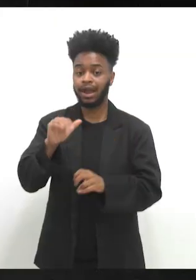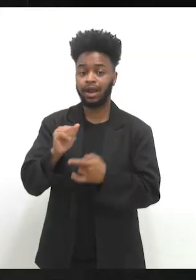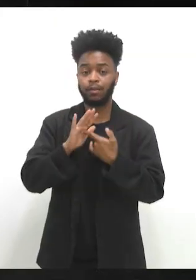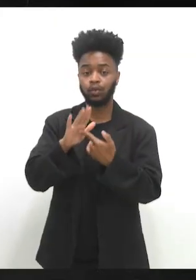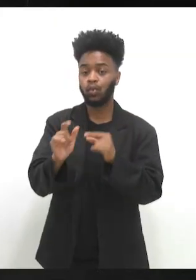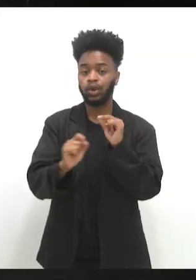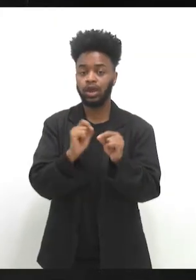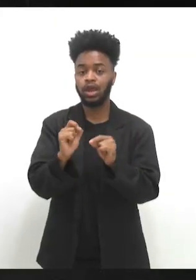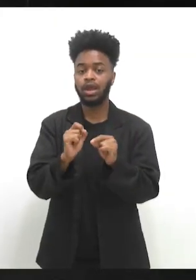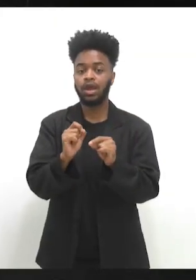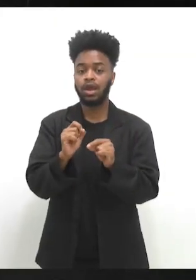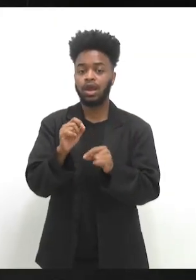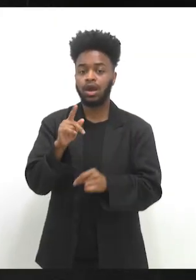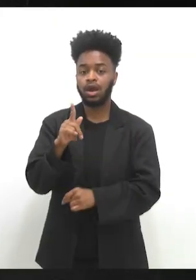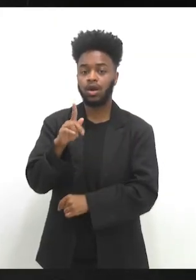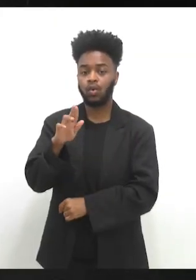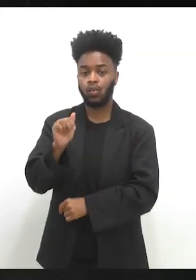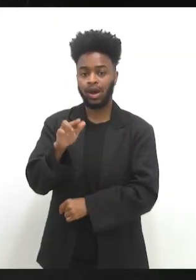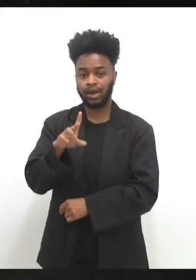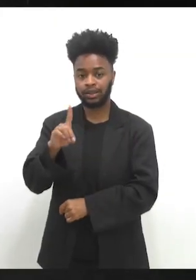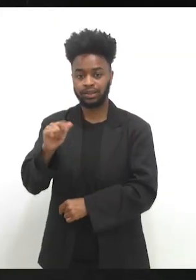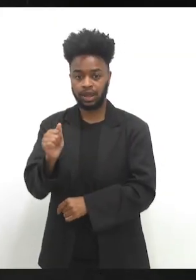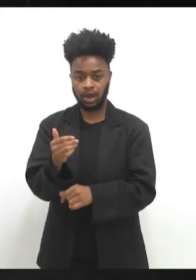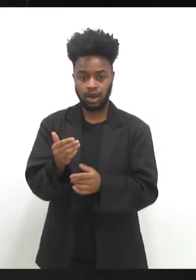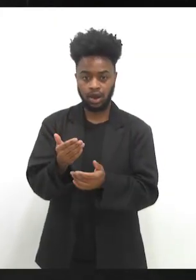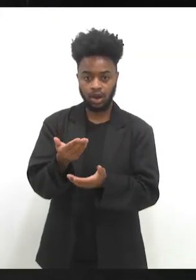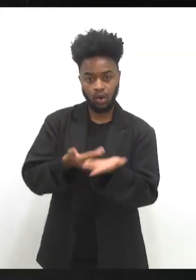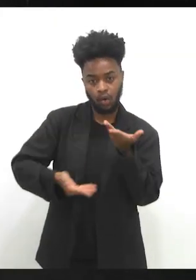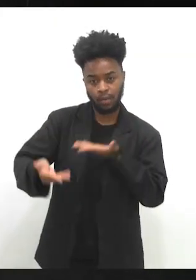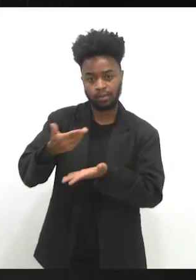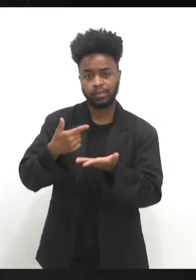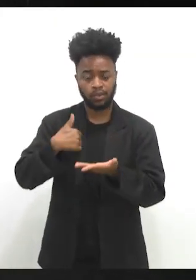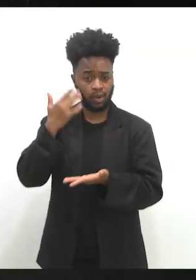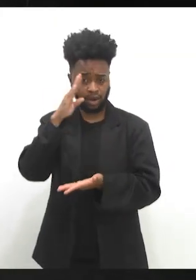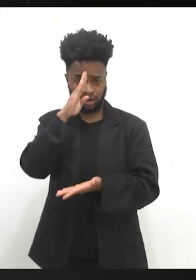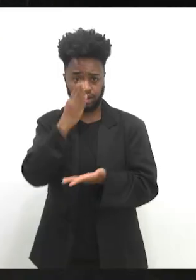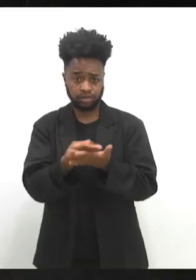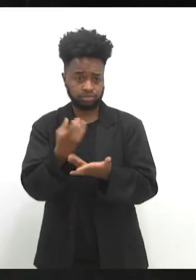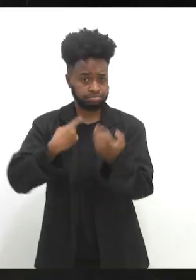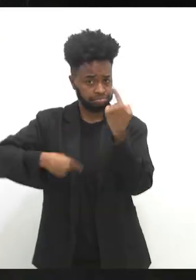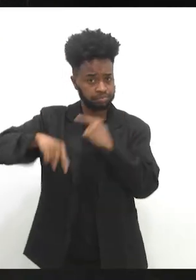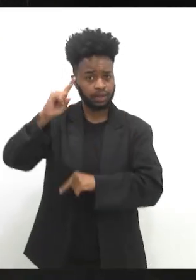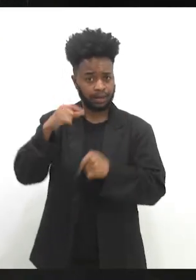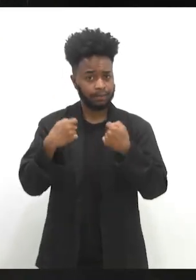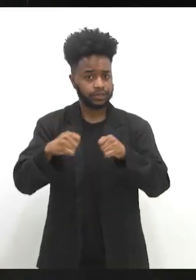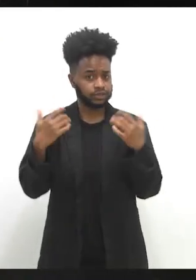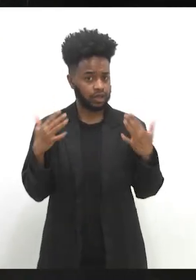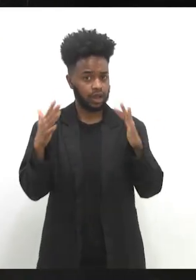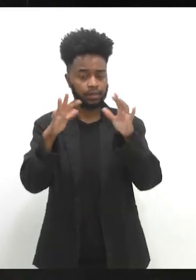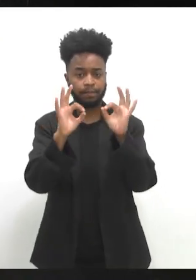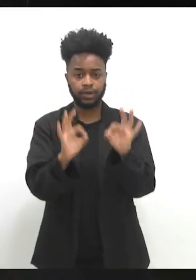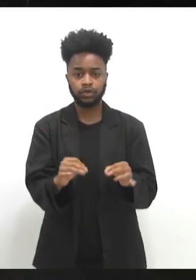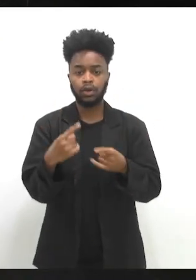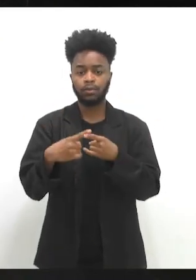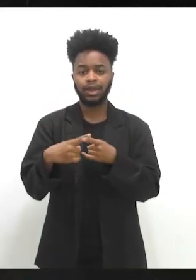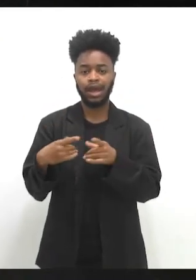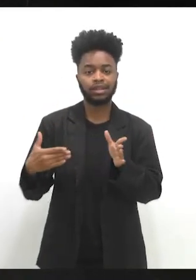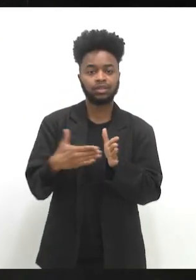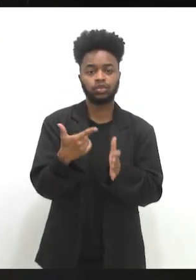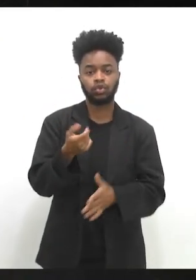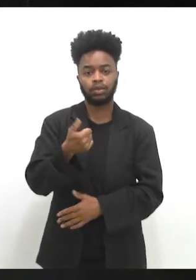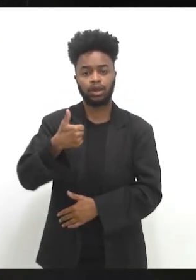foi a questão da guarda compartilhada, não é isso? Que acho que é um avanço que merece realmente aplausos, né? Porque